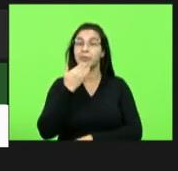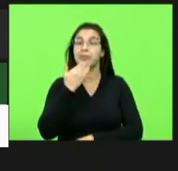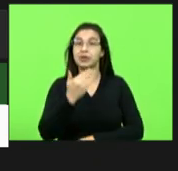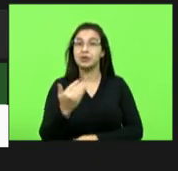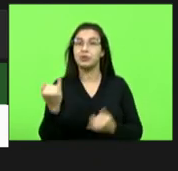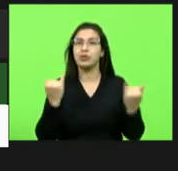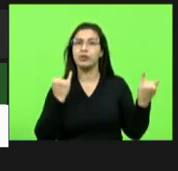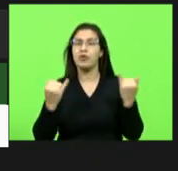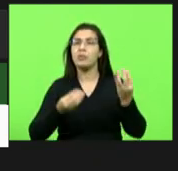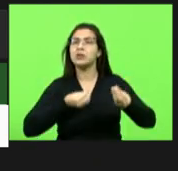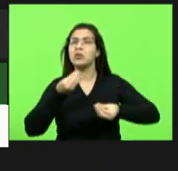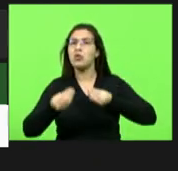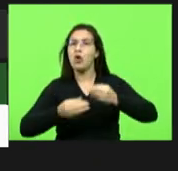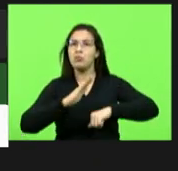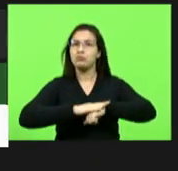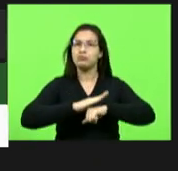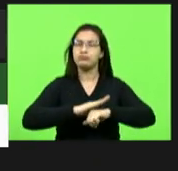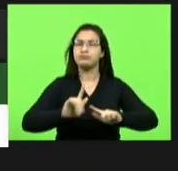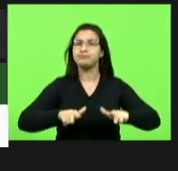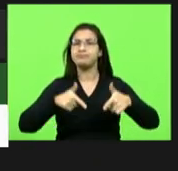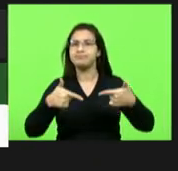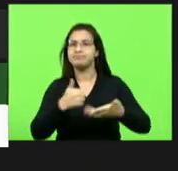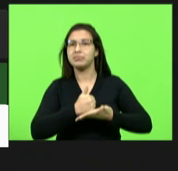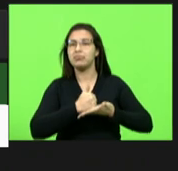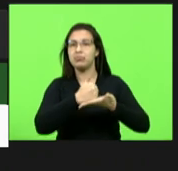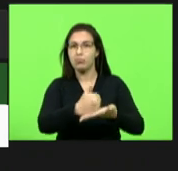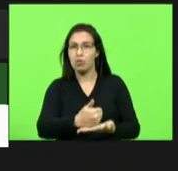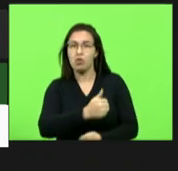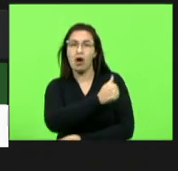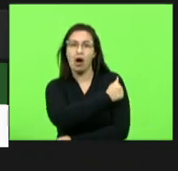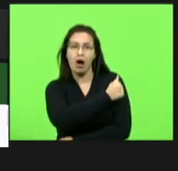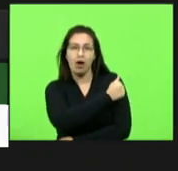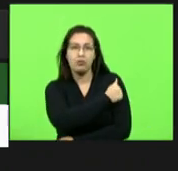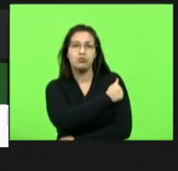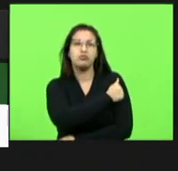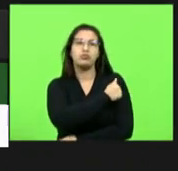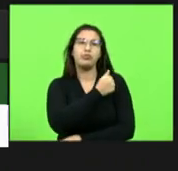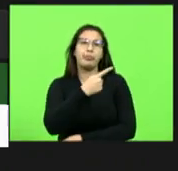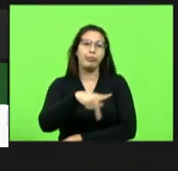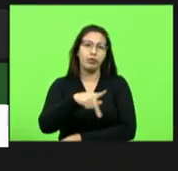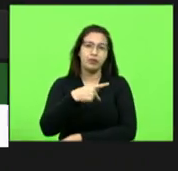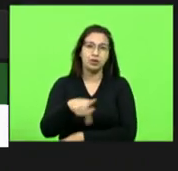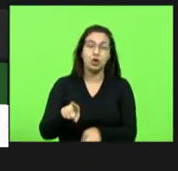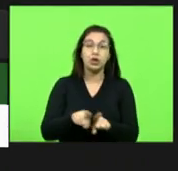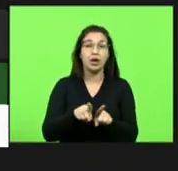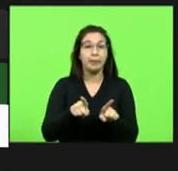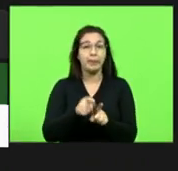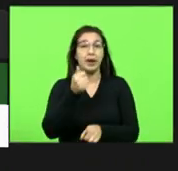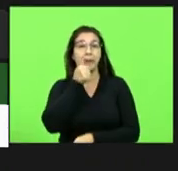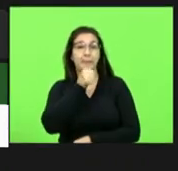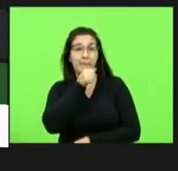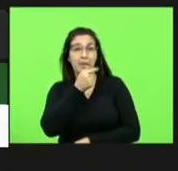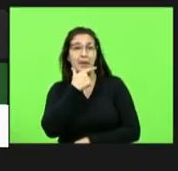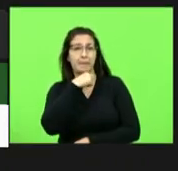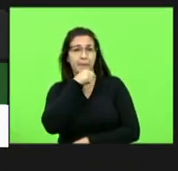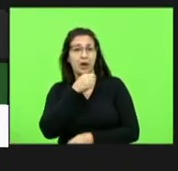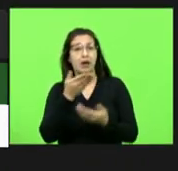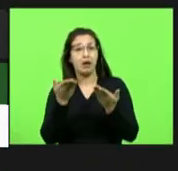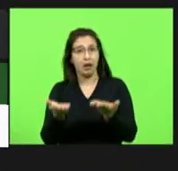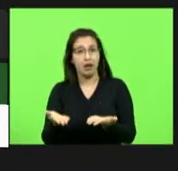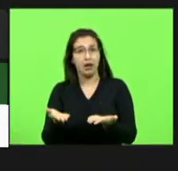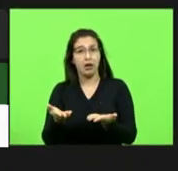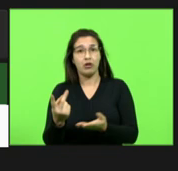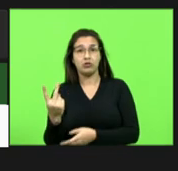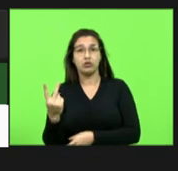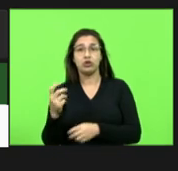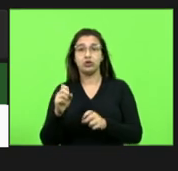ações adotadas em apoio aos alunos, aos professores e aos pais também, que com a pandemia tiveram de se adaptar de uma